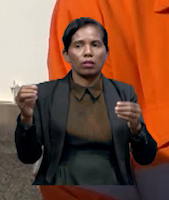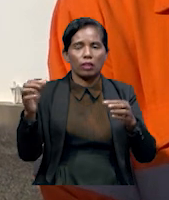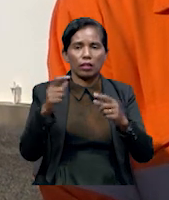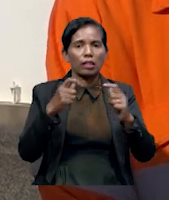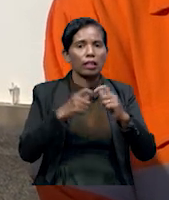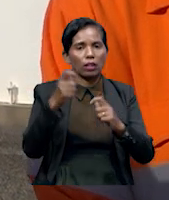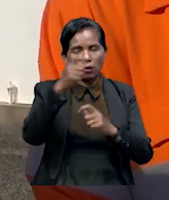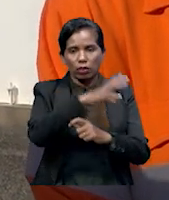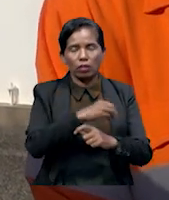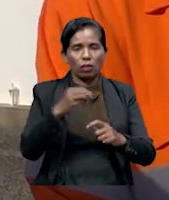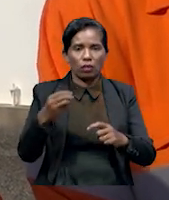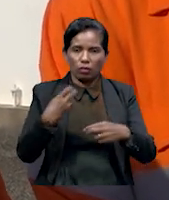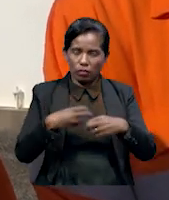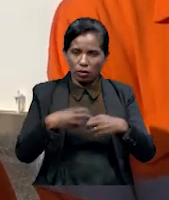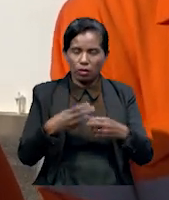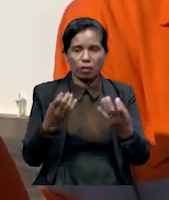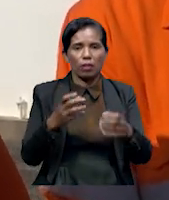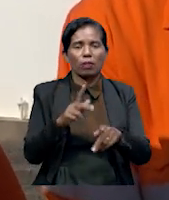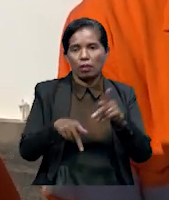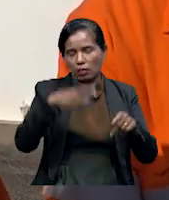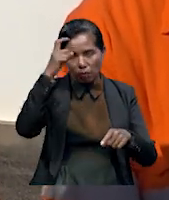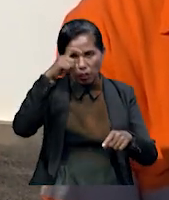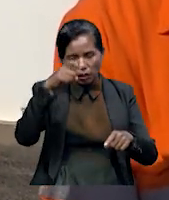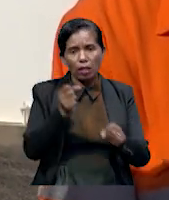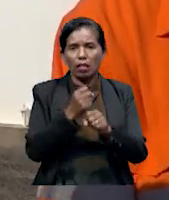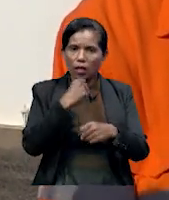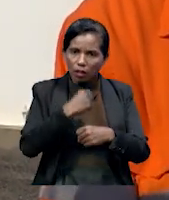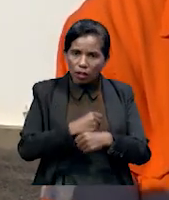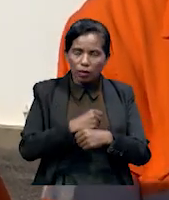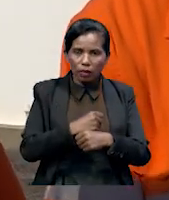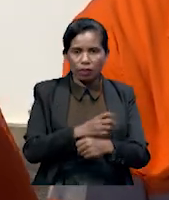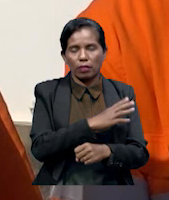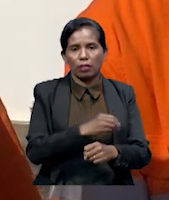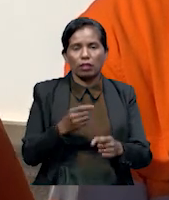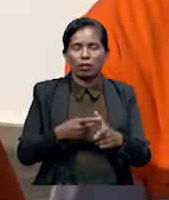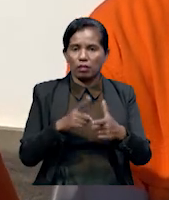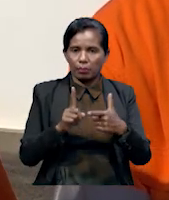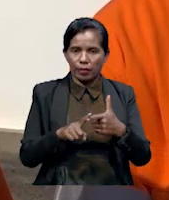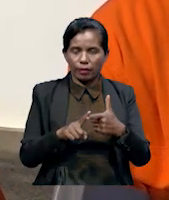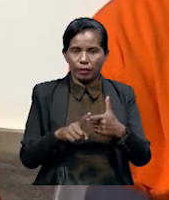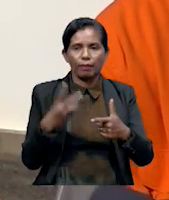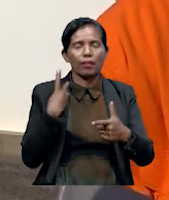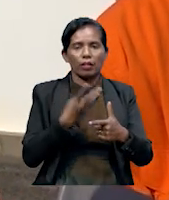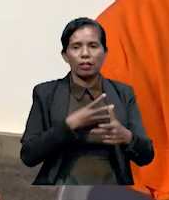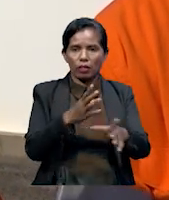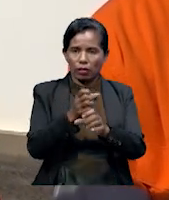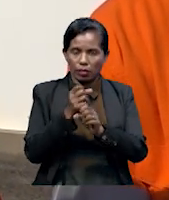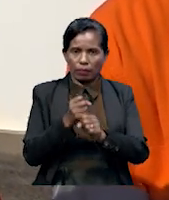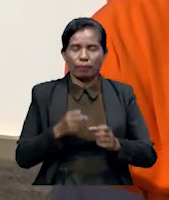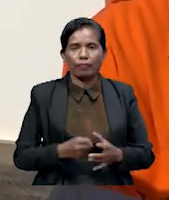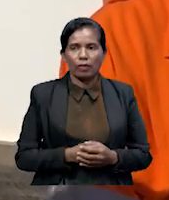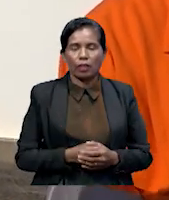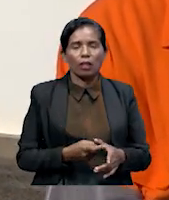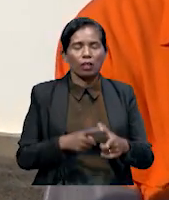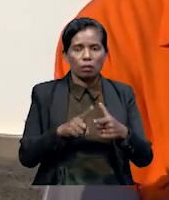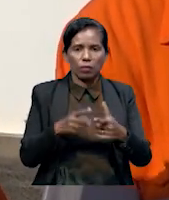hoje. O Emma Matenek, deve halo, boas alné, mas depois eita assim moa. Que